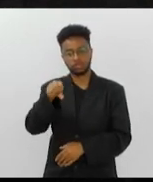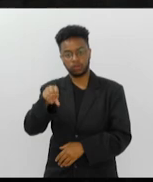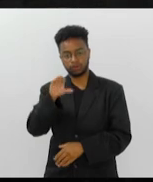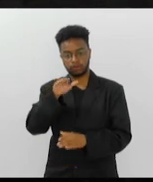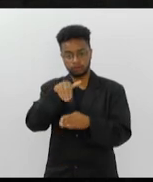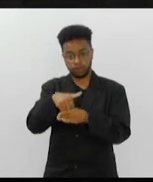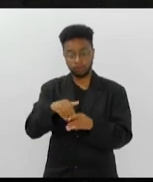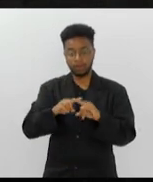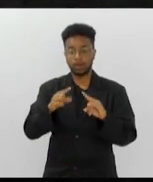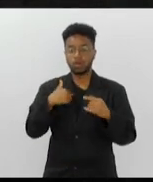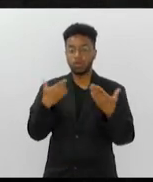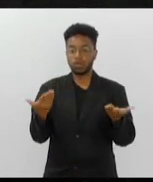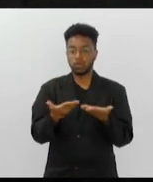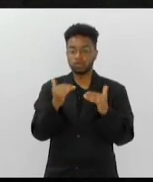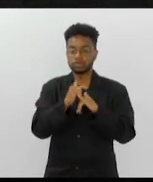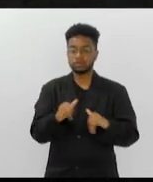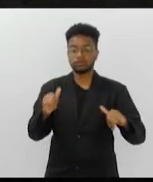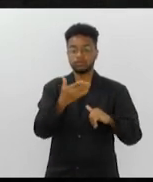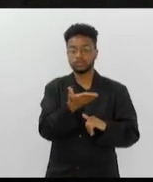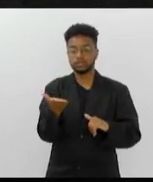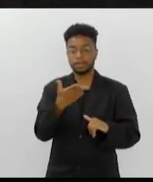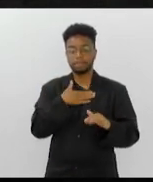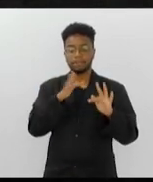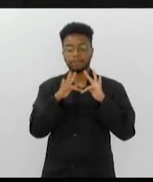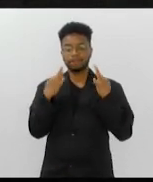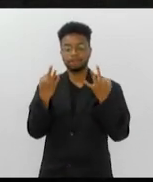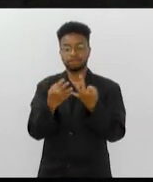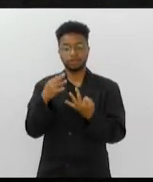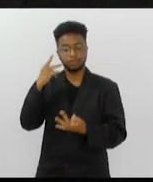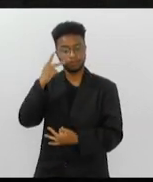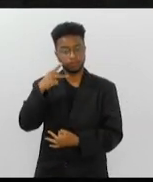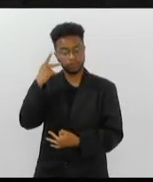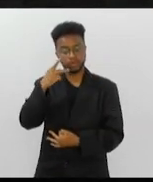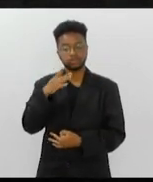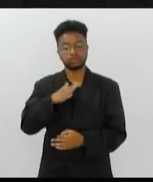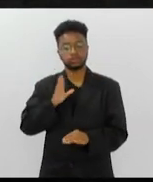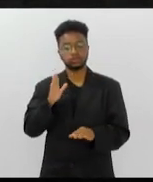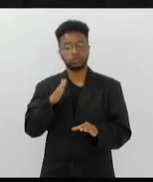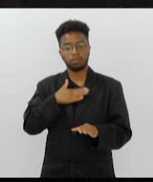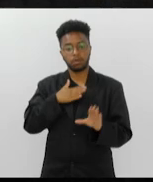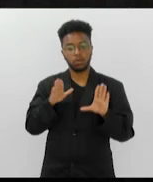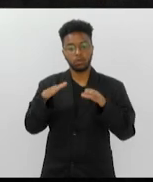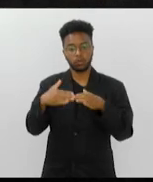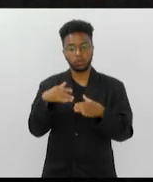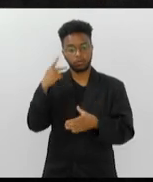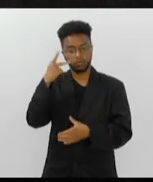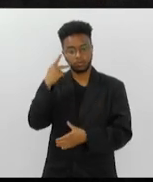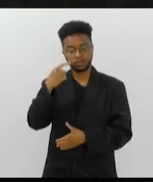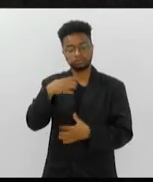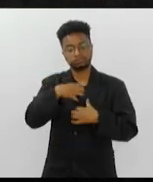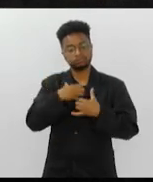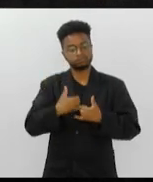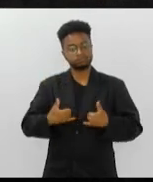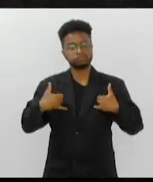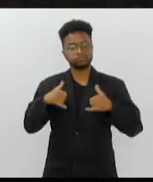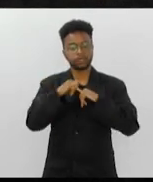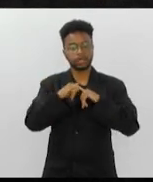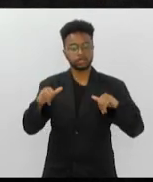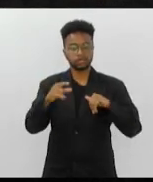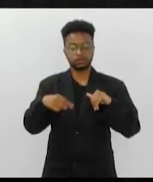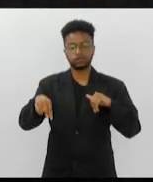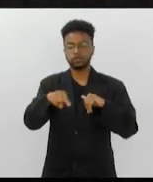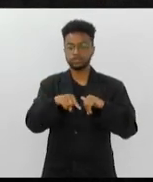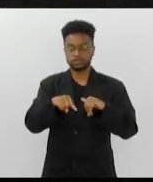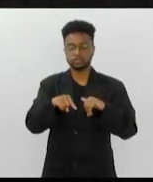hoje, eu posso dizer que a nossa família política, o nosso grupo político, eu tenho muita honra de falar para vocês que,